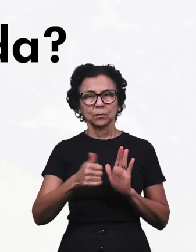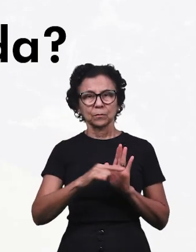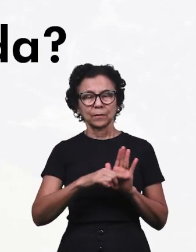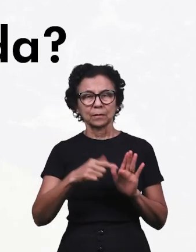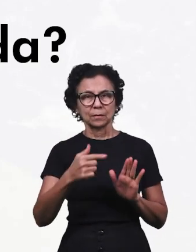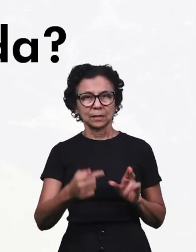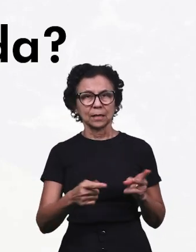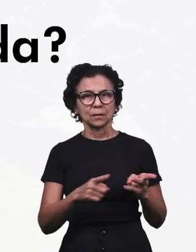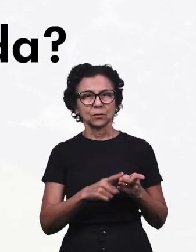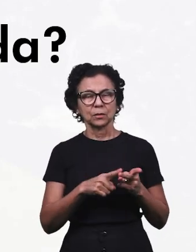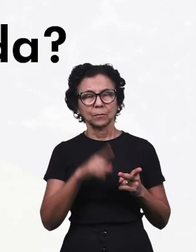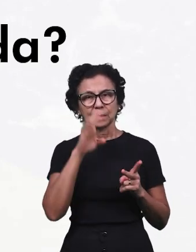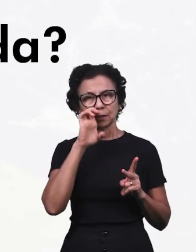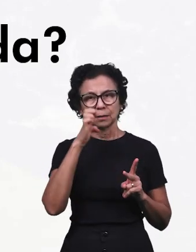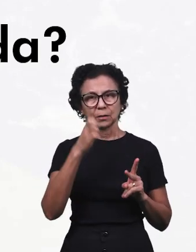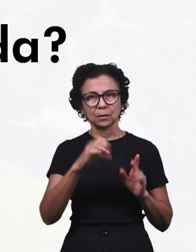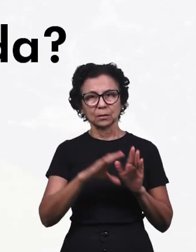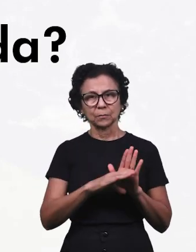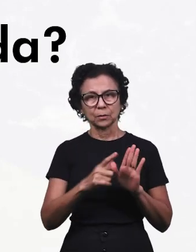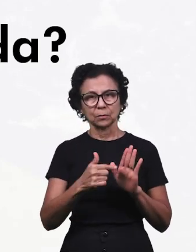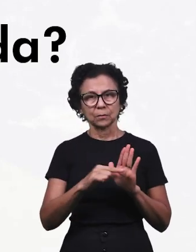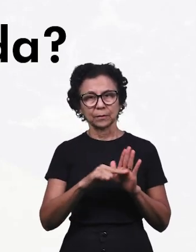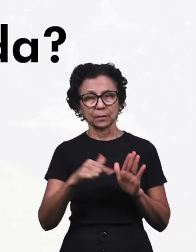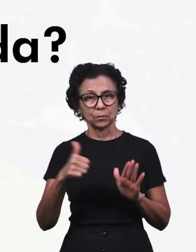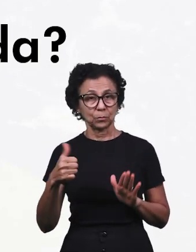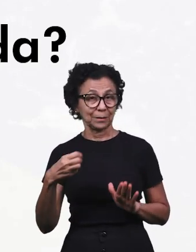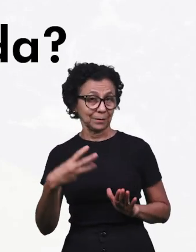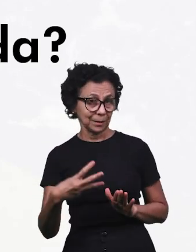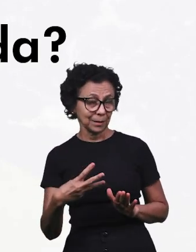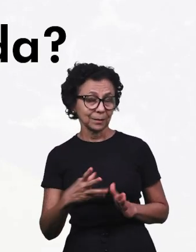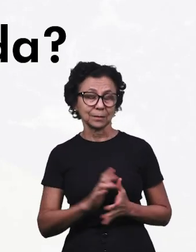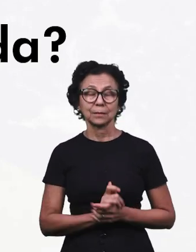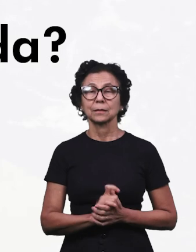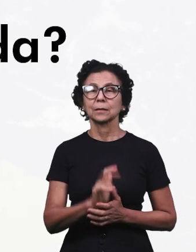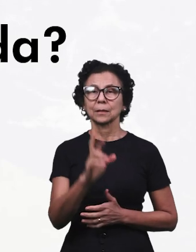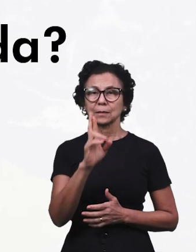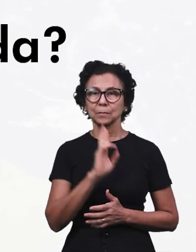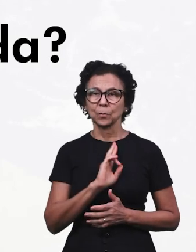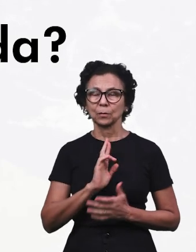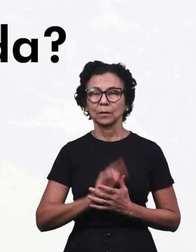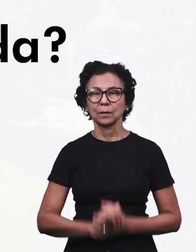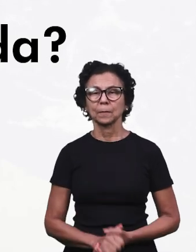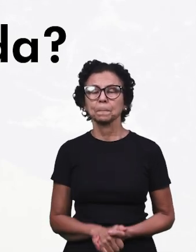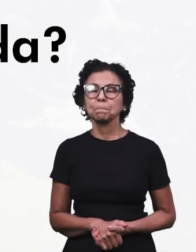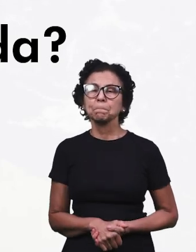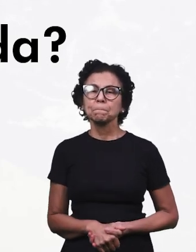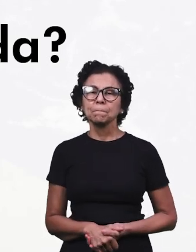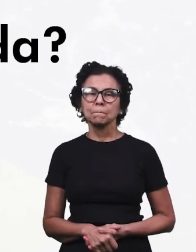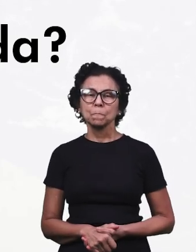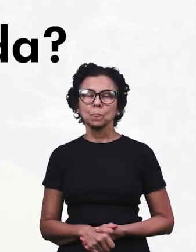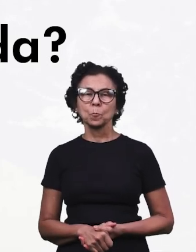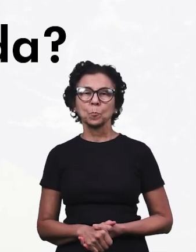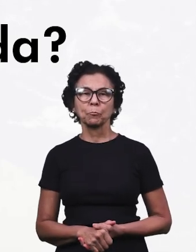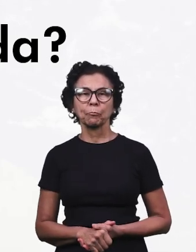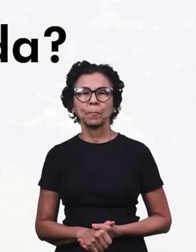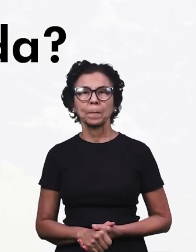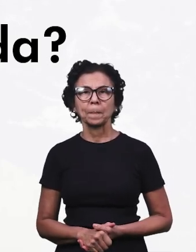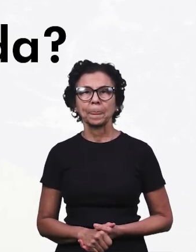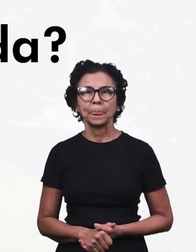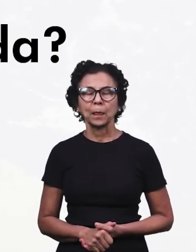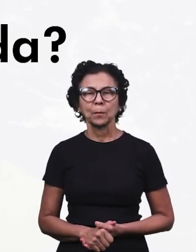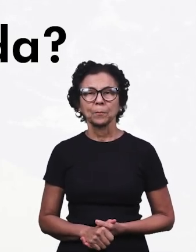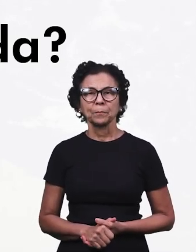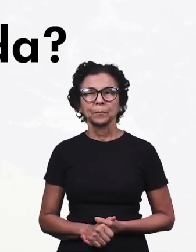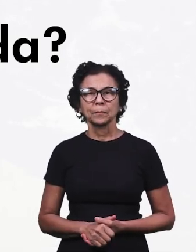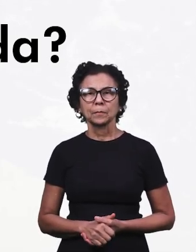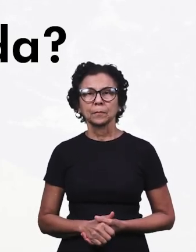7 e Eclesiastes capítulo 12, verso 13 e responda, 2 pontos, né? O que o servo de Deus deve